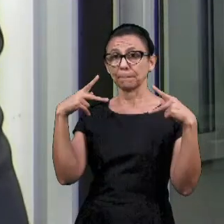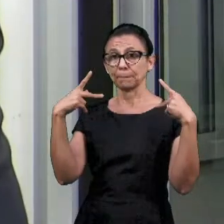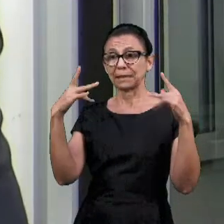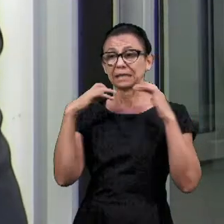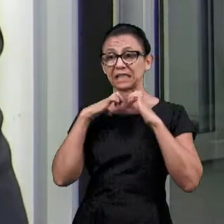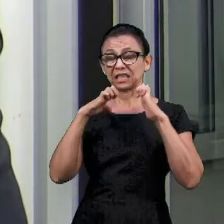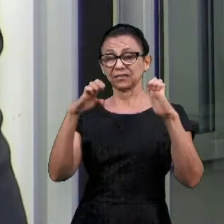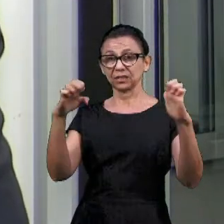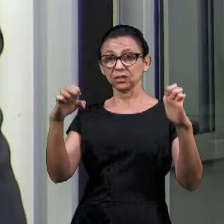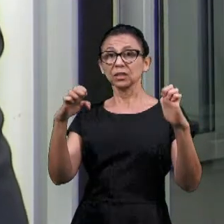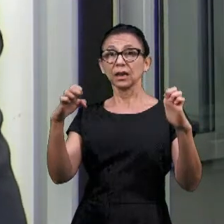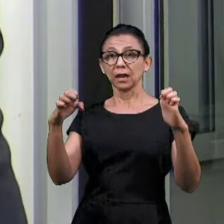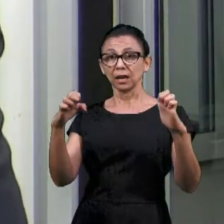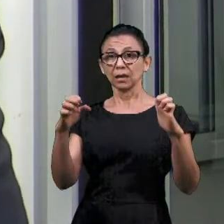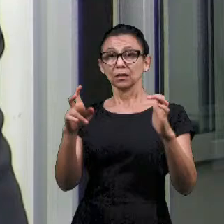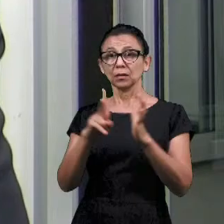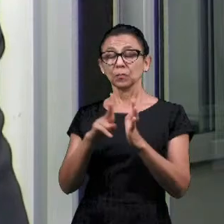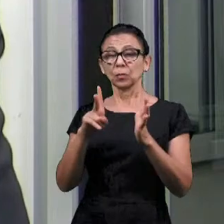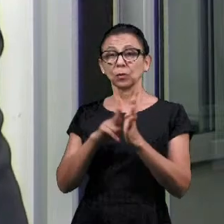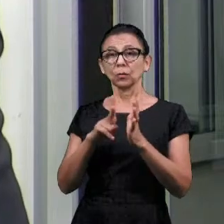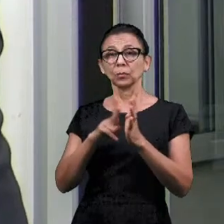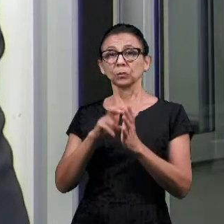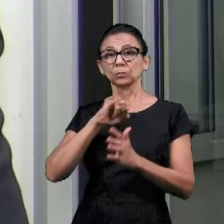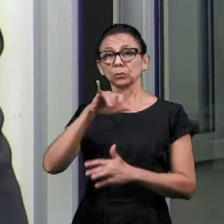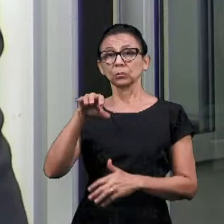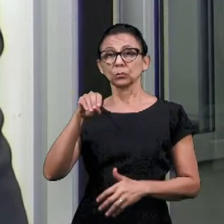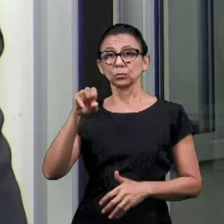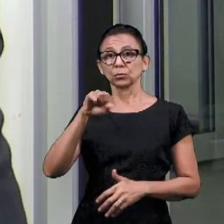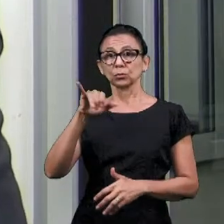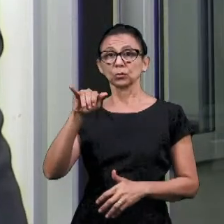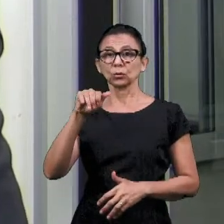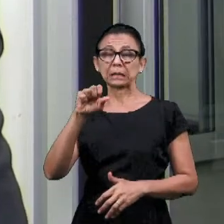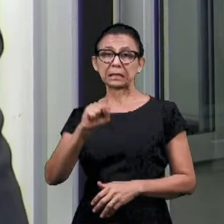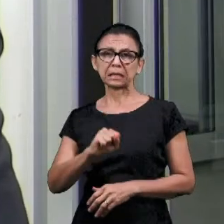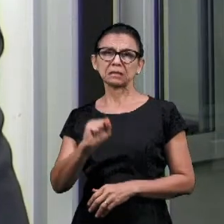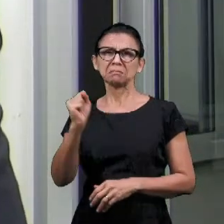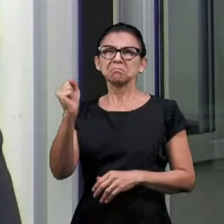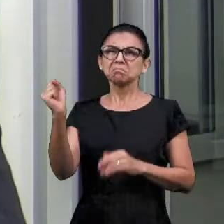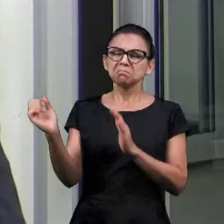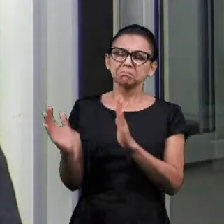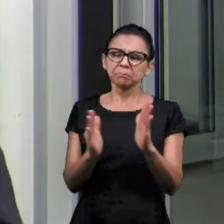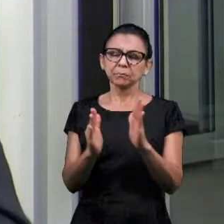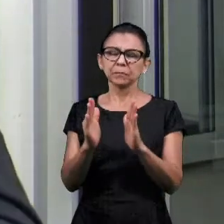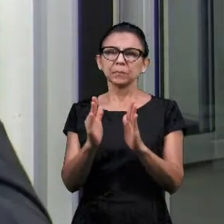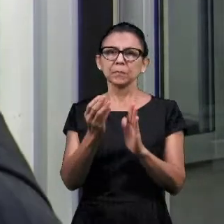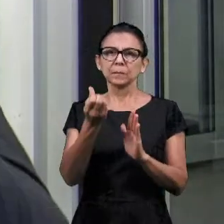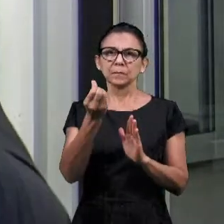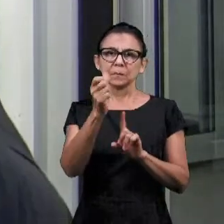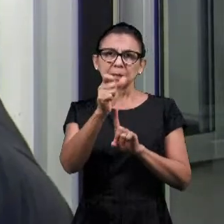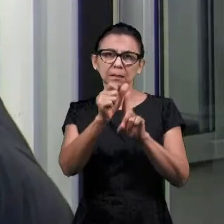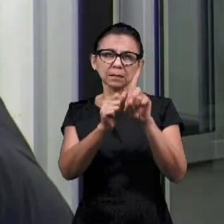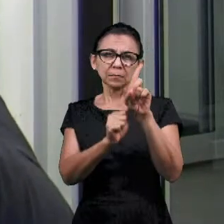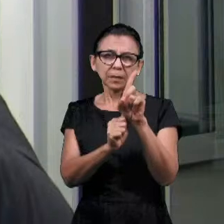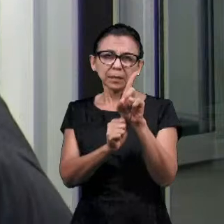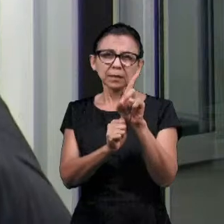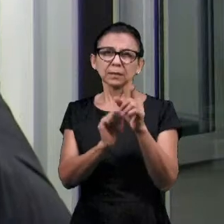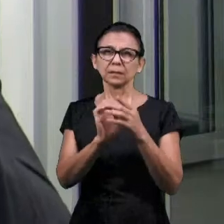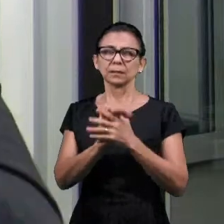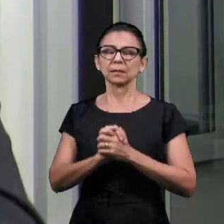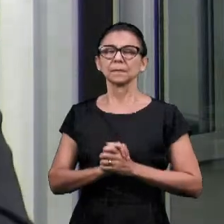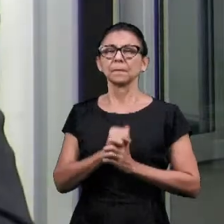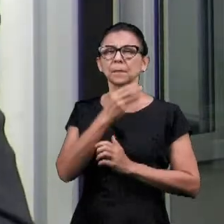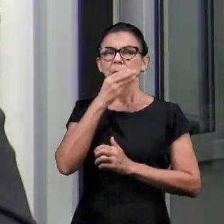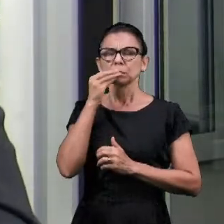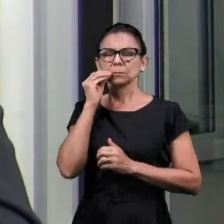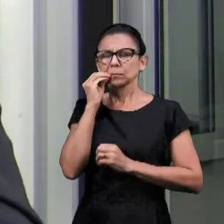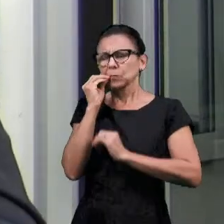6 meses, durante 6 meses eles fizeram consagração todos os dias, pedindo ao Senhor que o Senhor indicasse